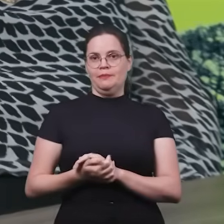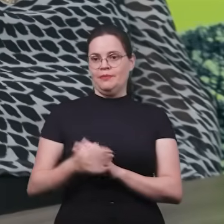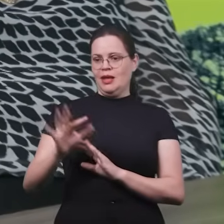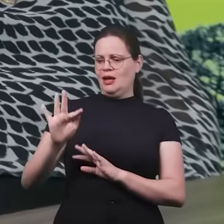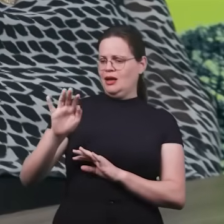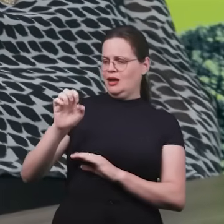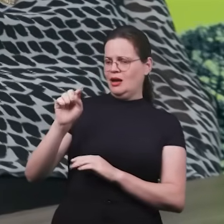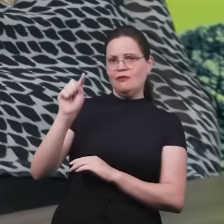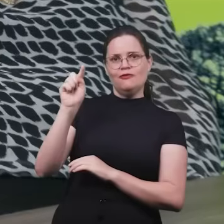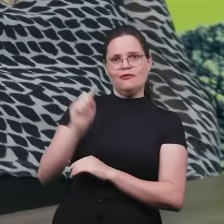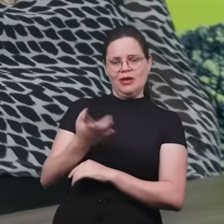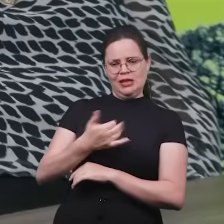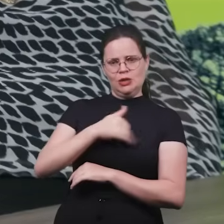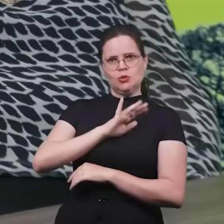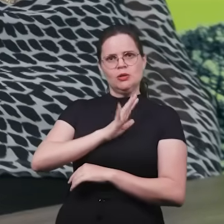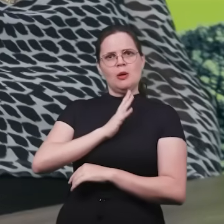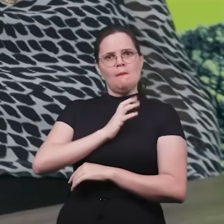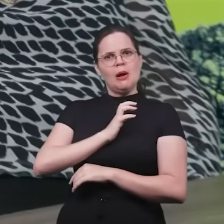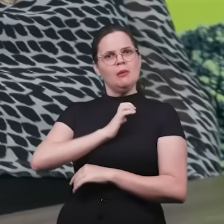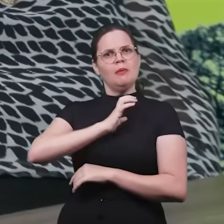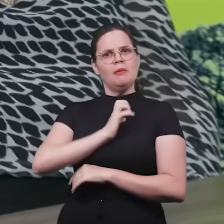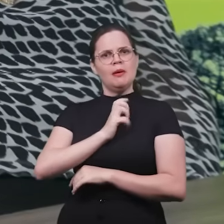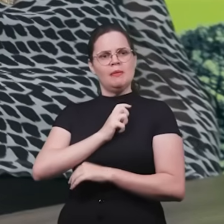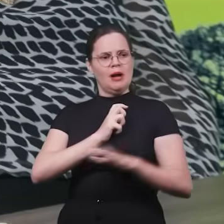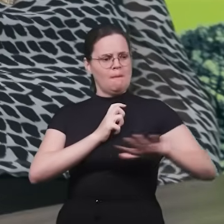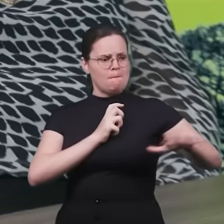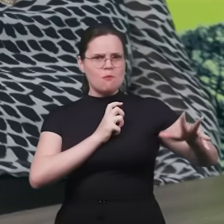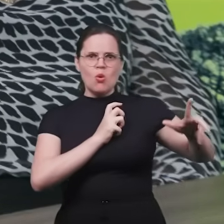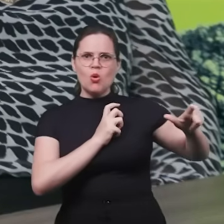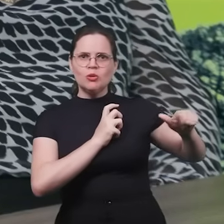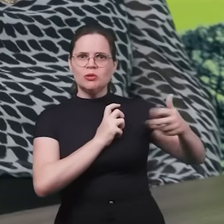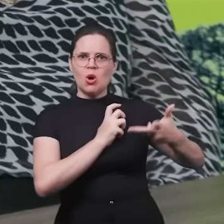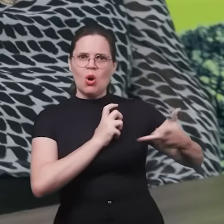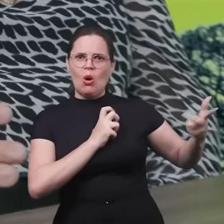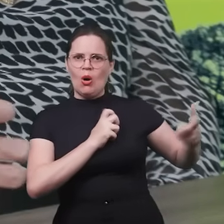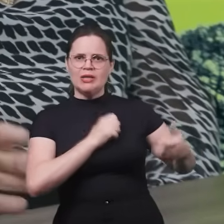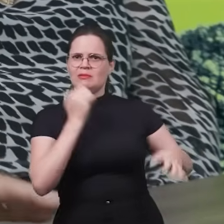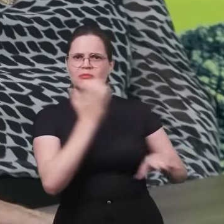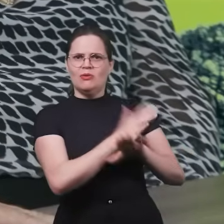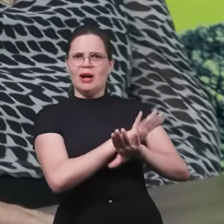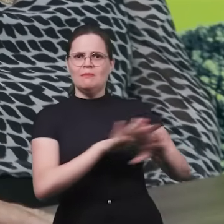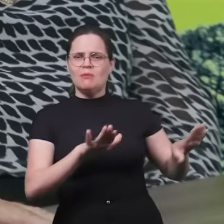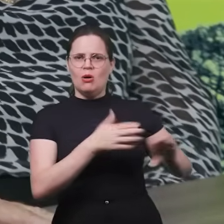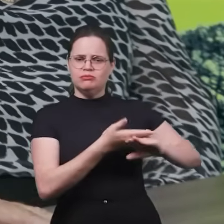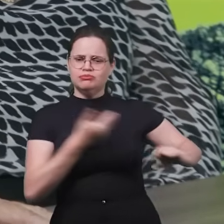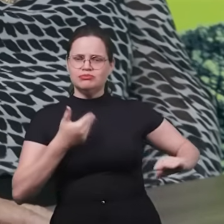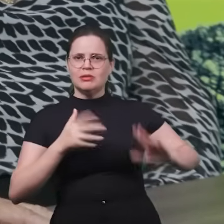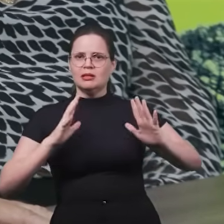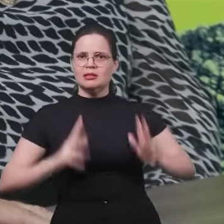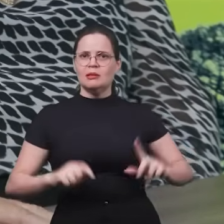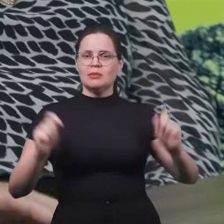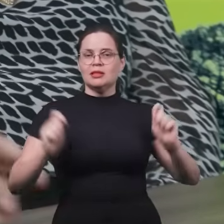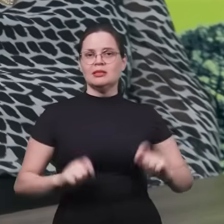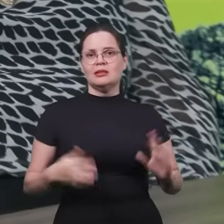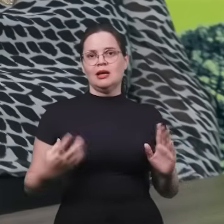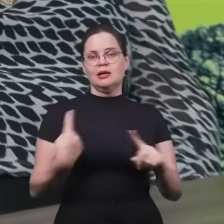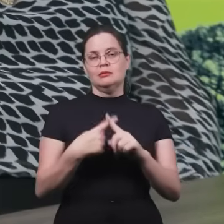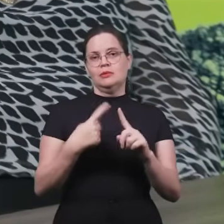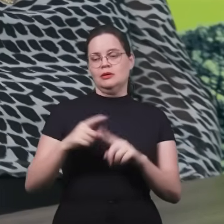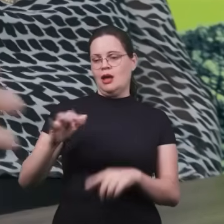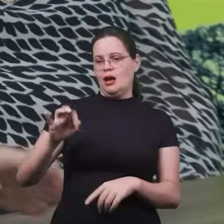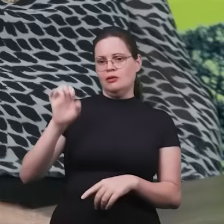assim, que a fé, ela vence o mundo. Então a fé, ela vem por experiências da palavra, é o Espírito